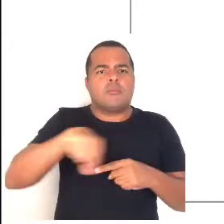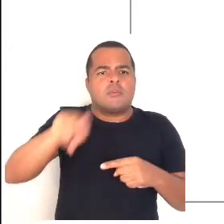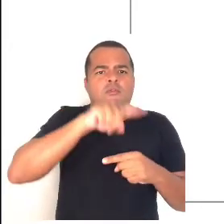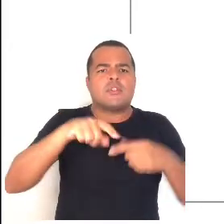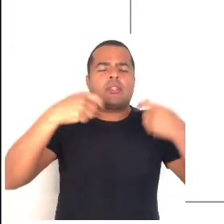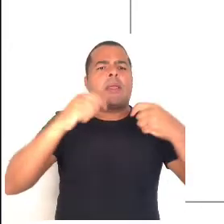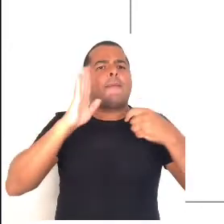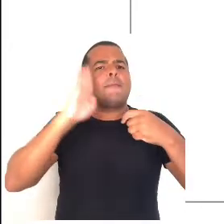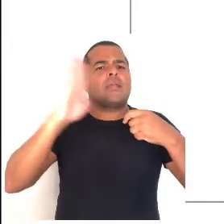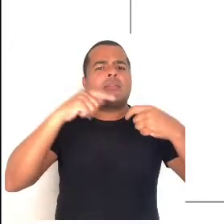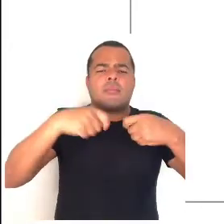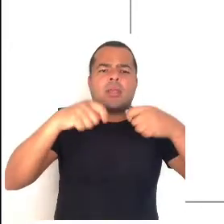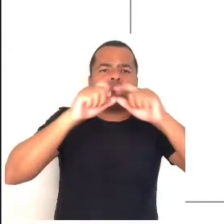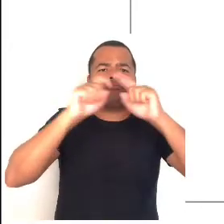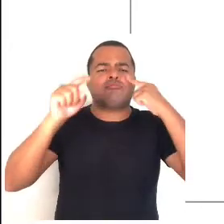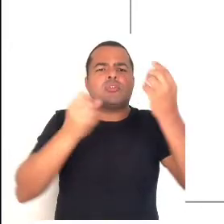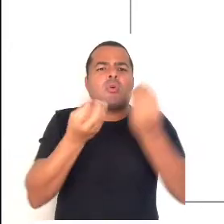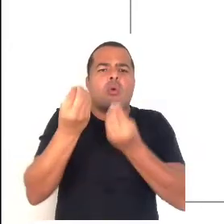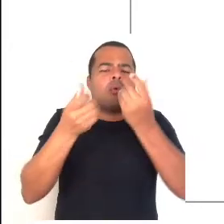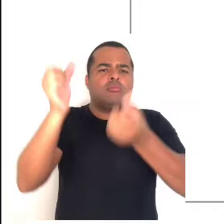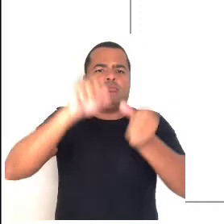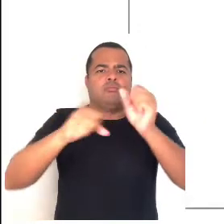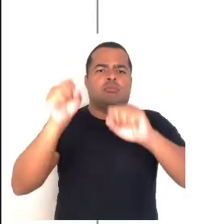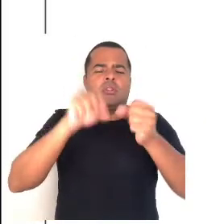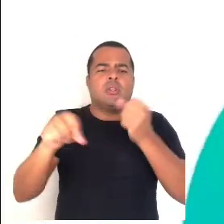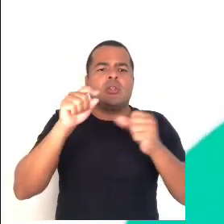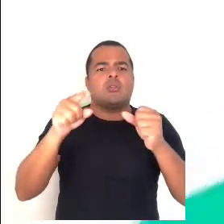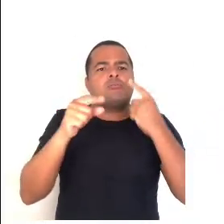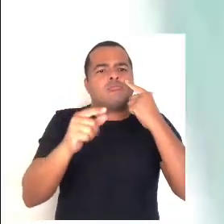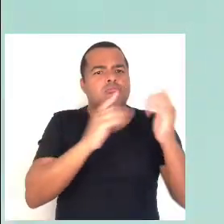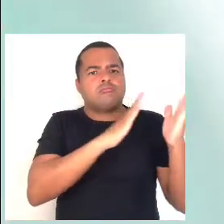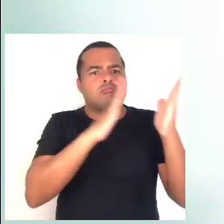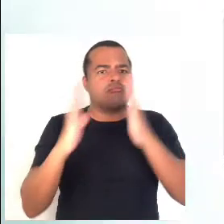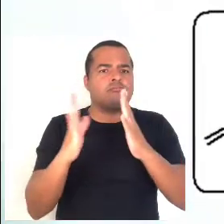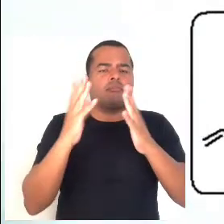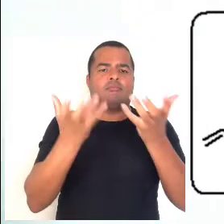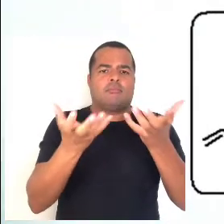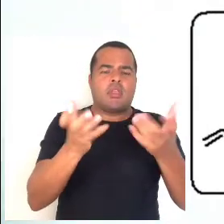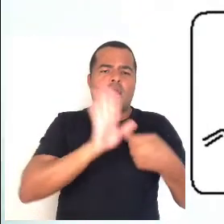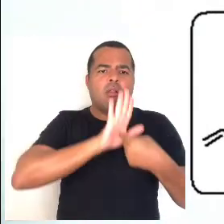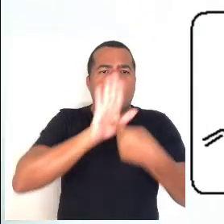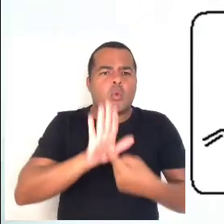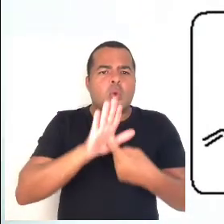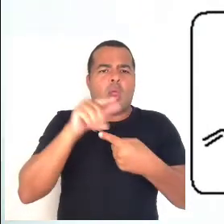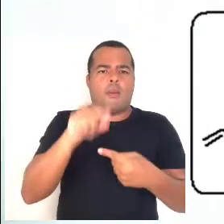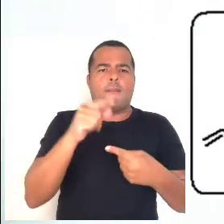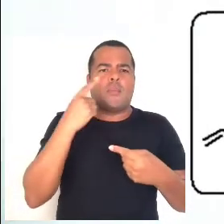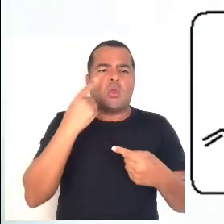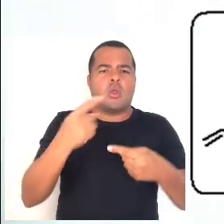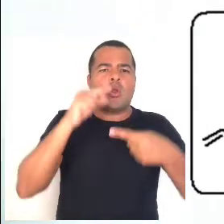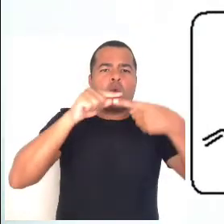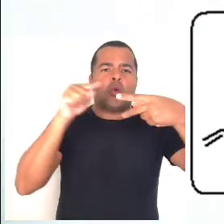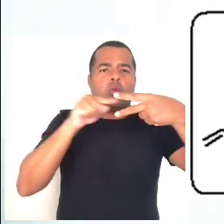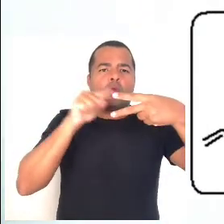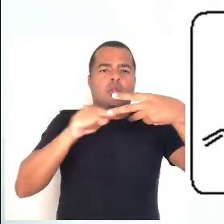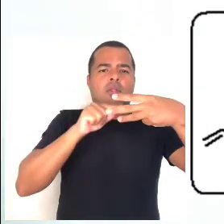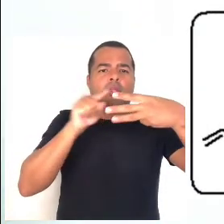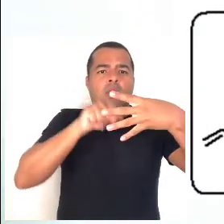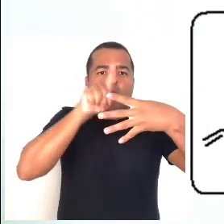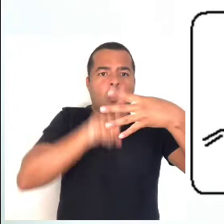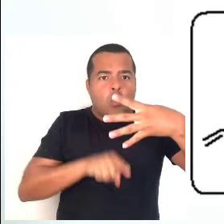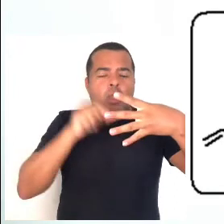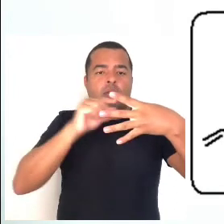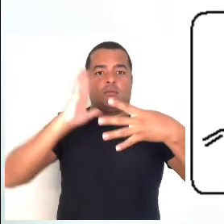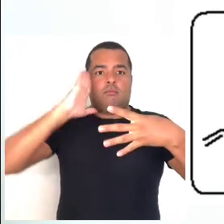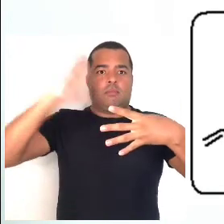destacar para vocês as principais reações que estão envolvidas nesse processo. E aí, gostaria de trazer para vocês aí destaque essas